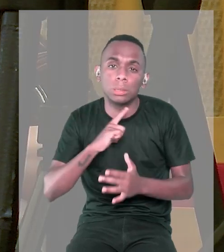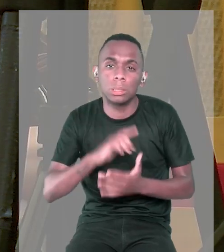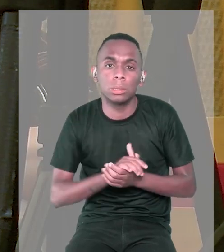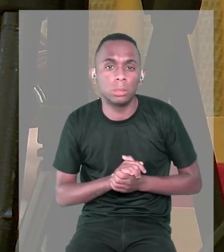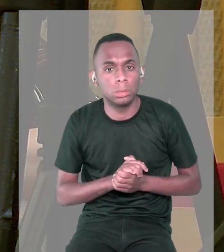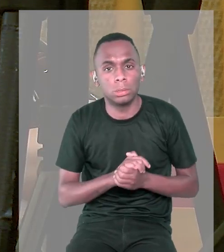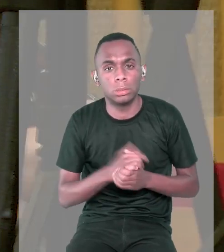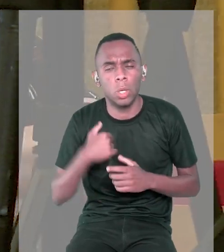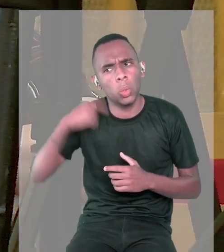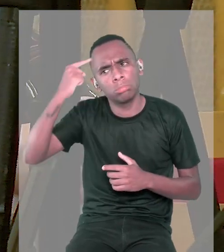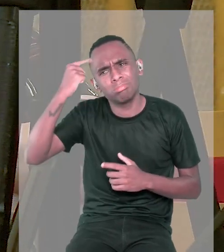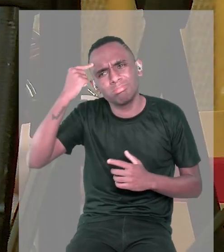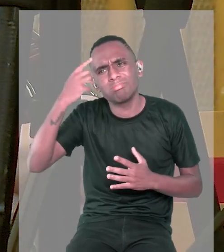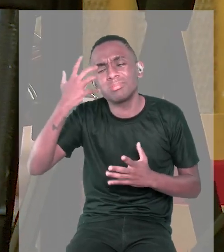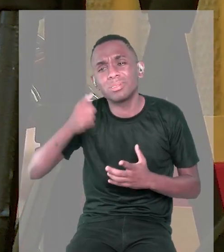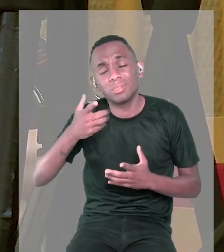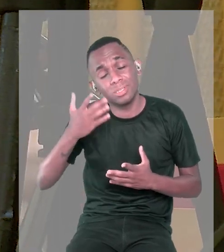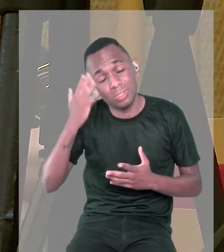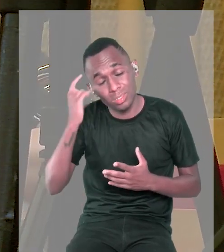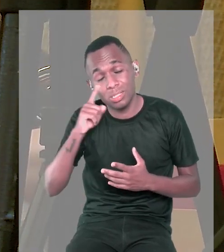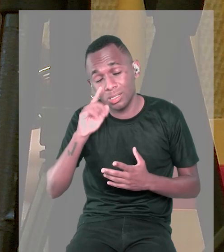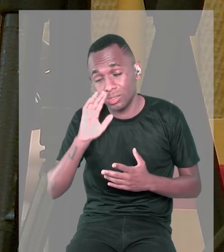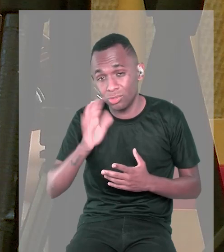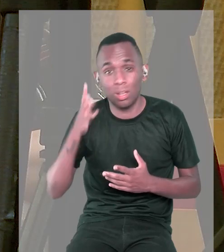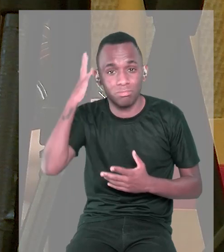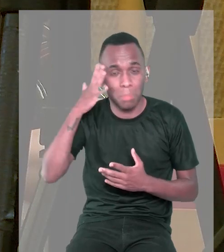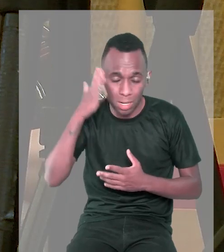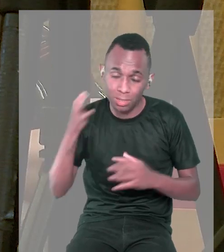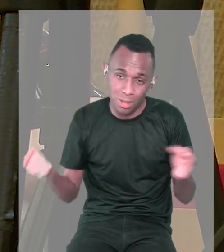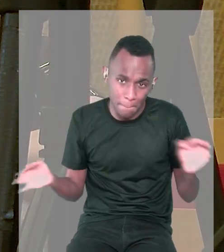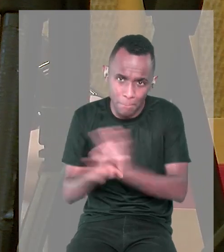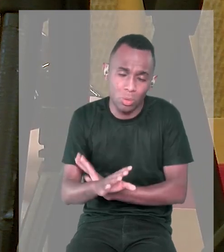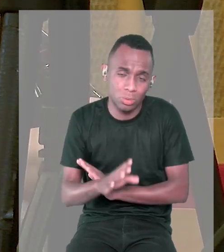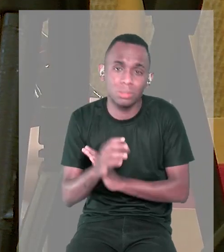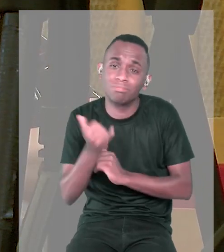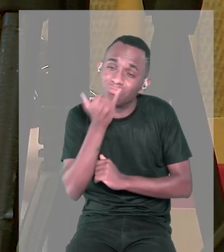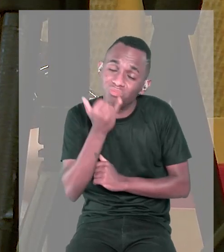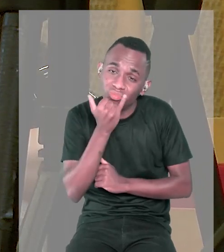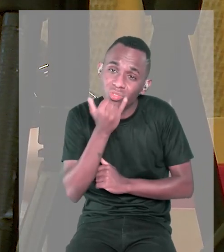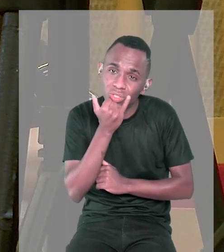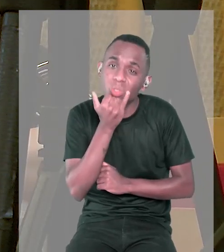até abordado, e peço desculpas por ter chegado atrasada. Eu estava viajando